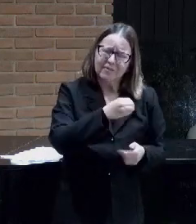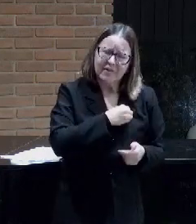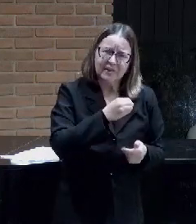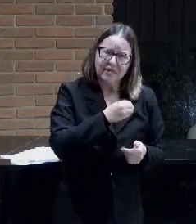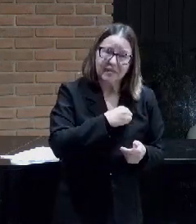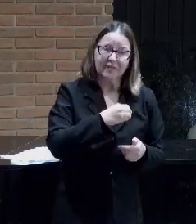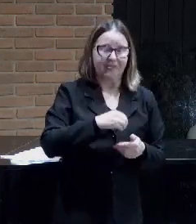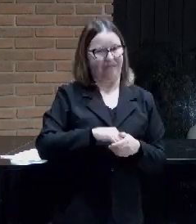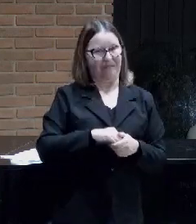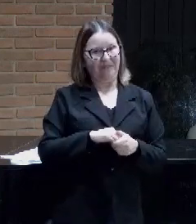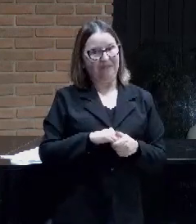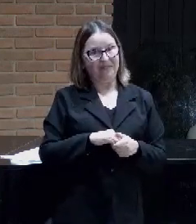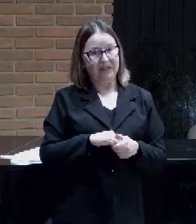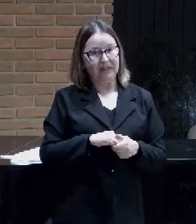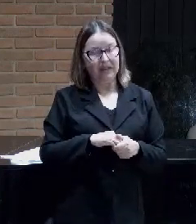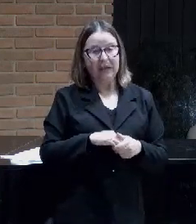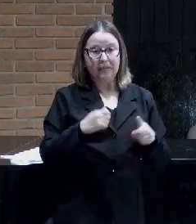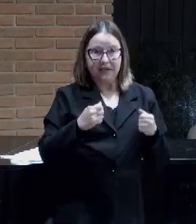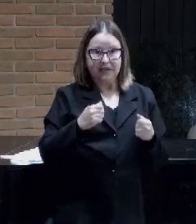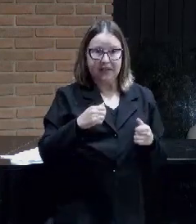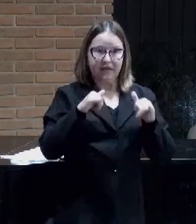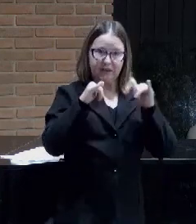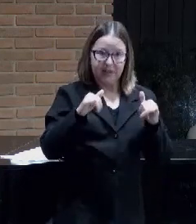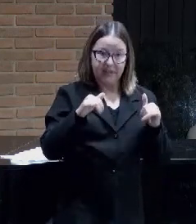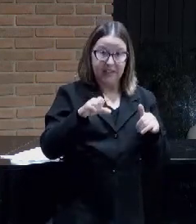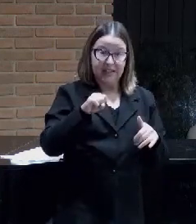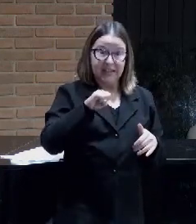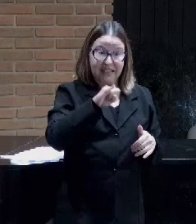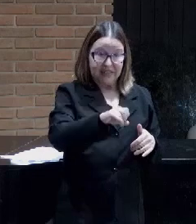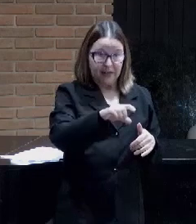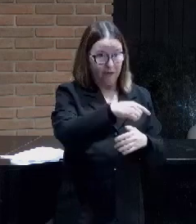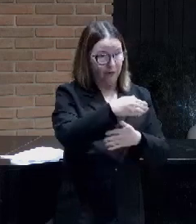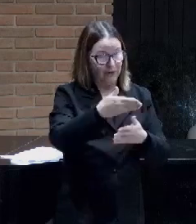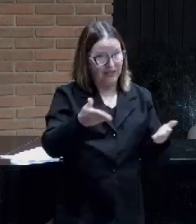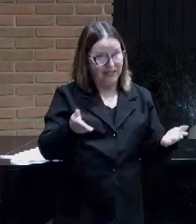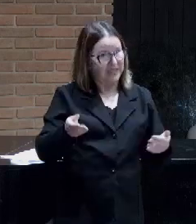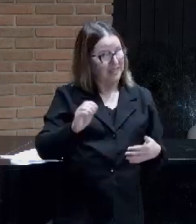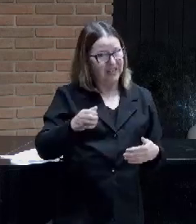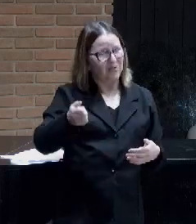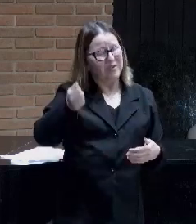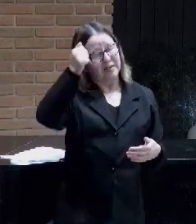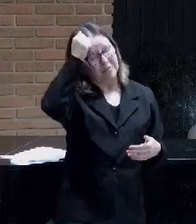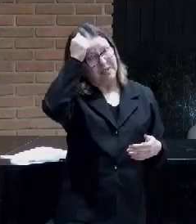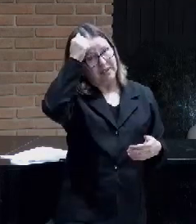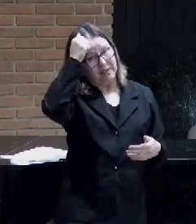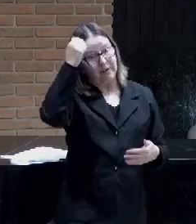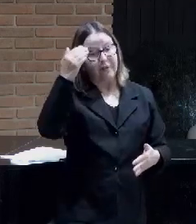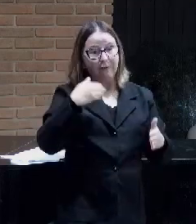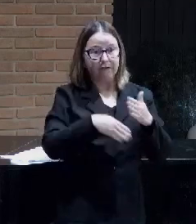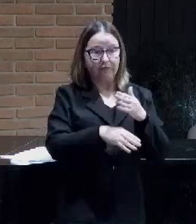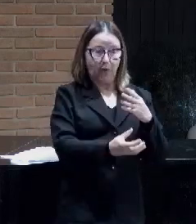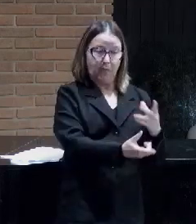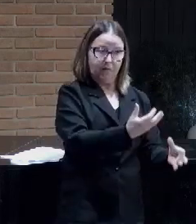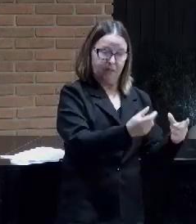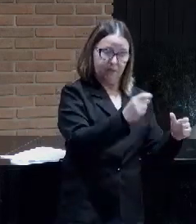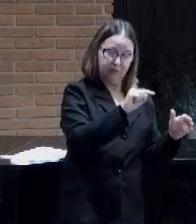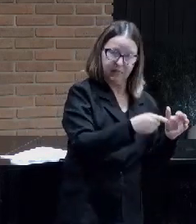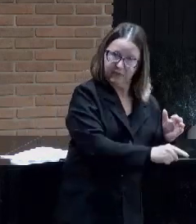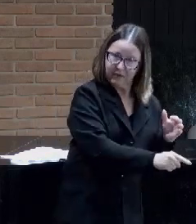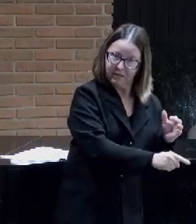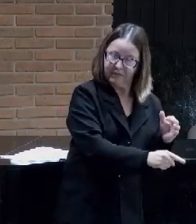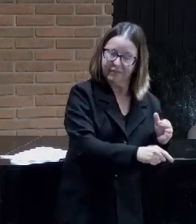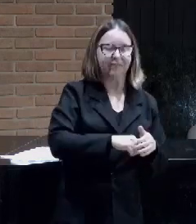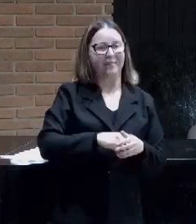pecadores. E se vocês não se arrependerem, vocês vão para o inferno, justamente julgados pelo Senhor. Mas, meus